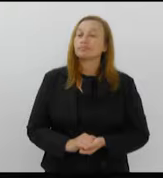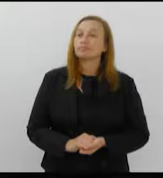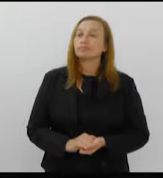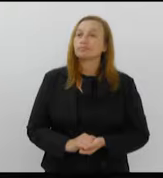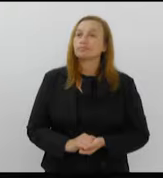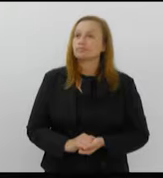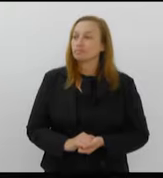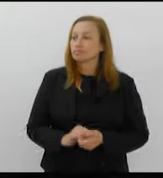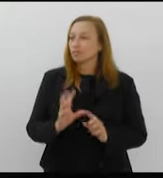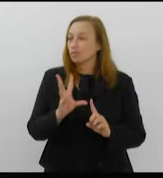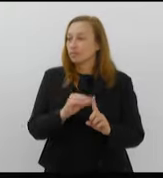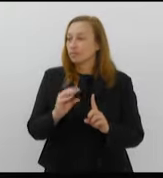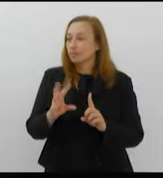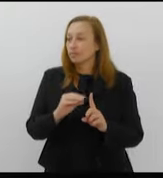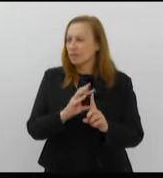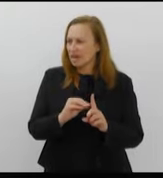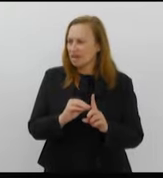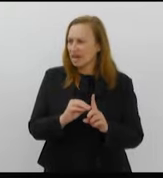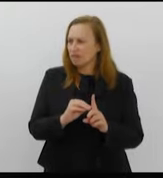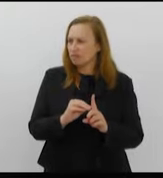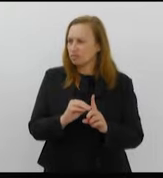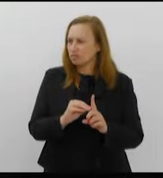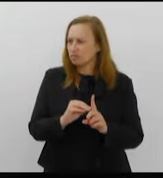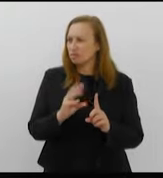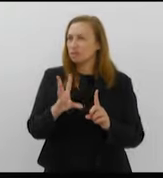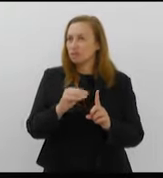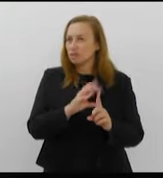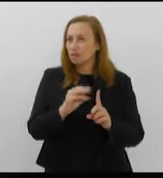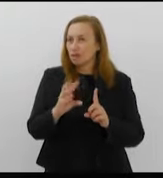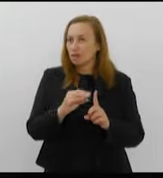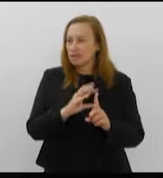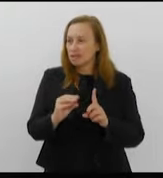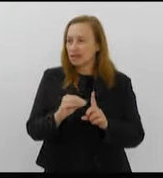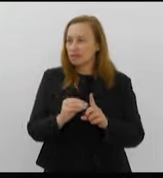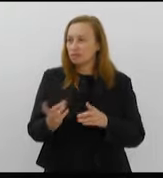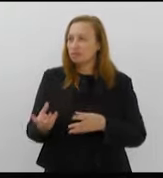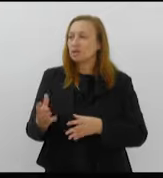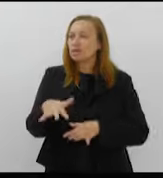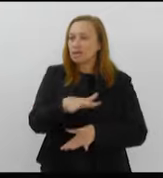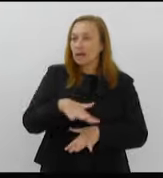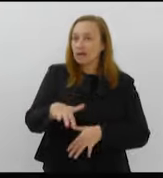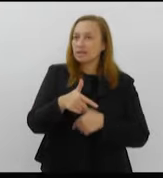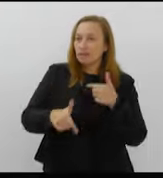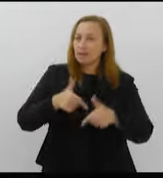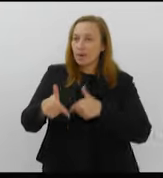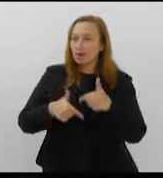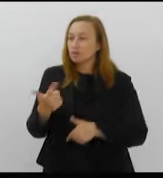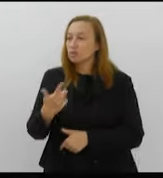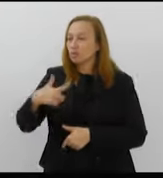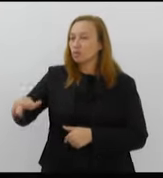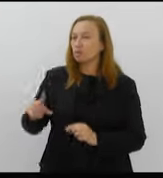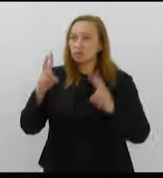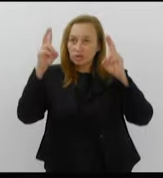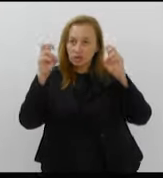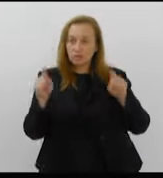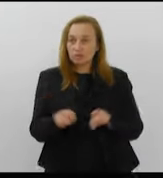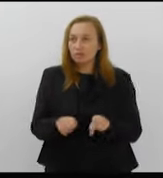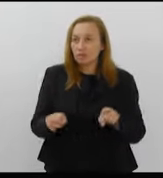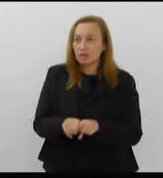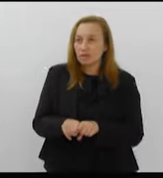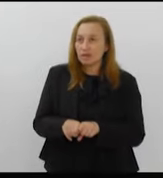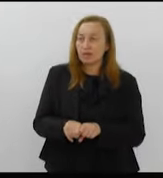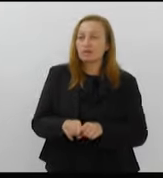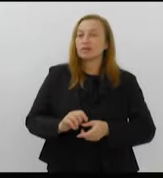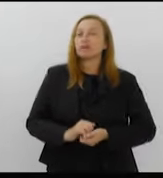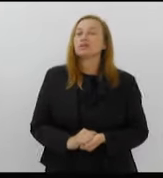assédio quando do cumprimento dessa mesma jornada de trabalho e da integralização. Além disso, outras questões decorrentes desse mesmo